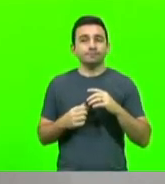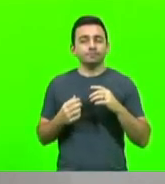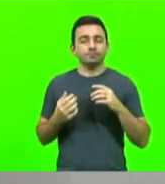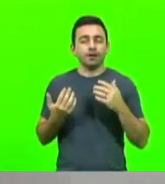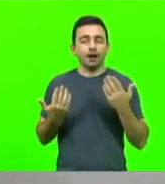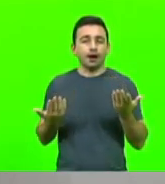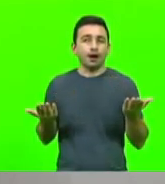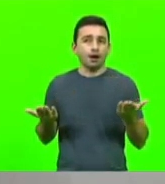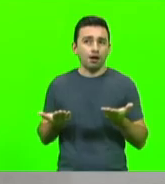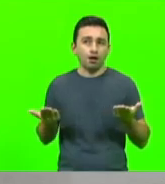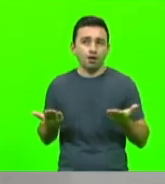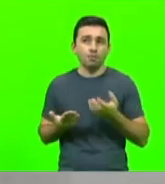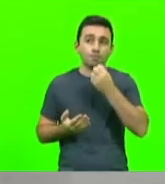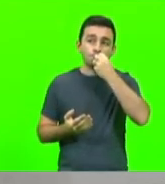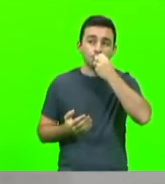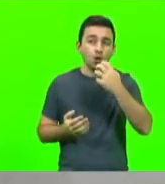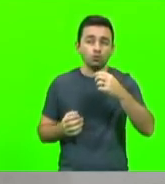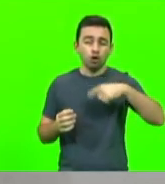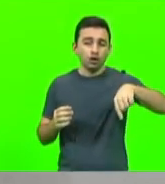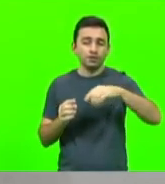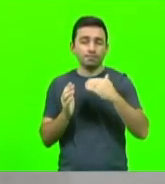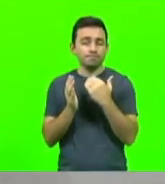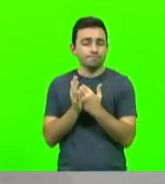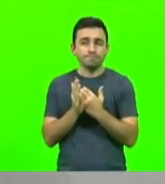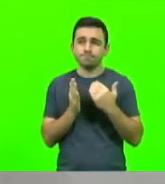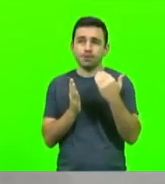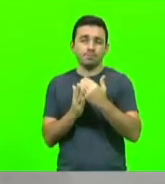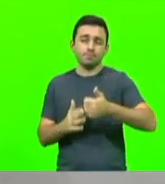acima dos números do país.